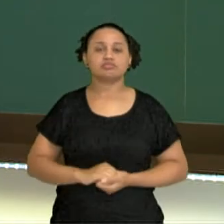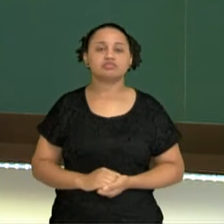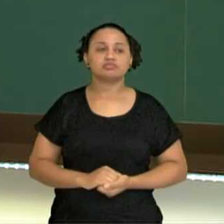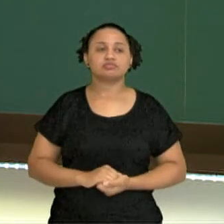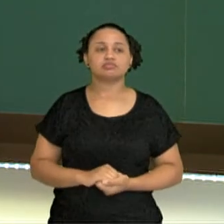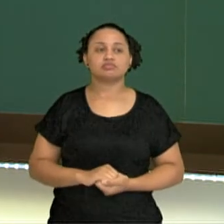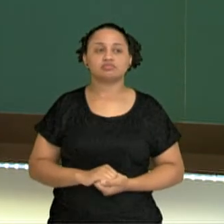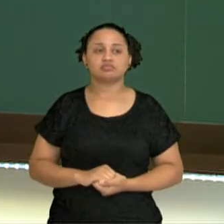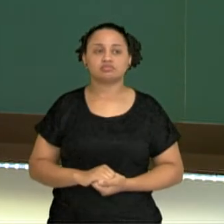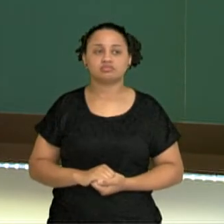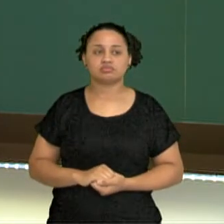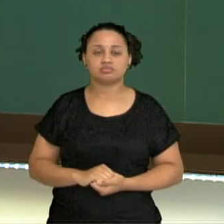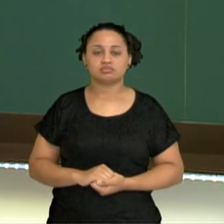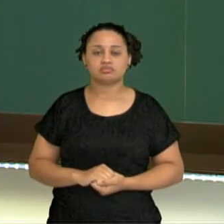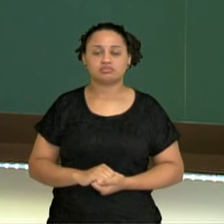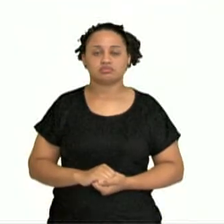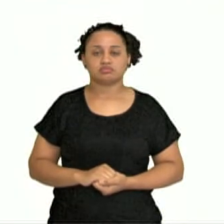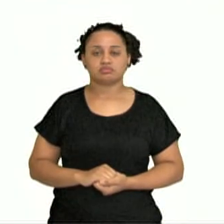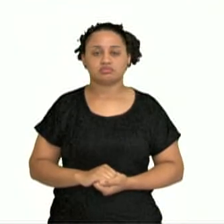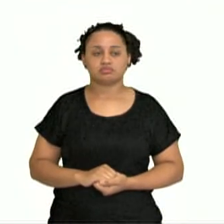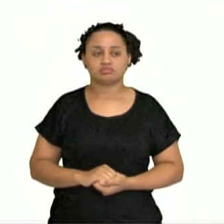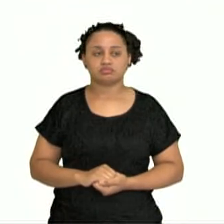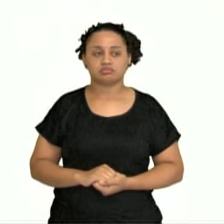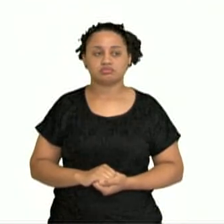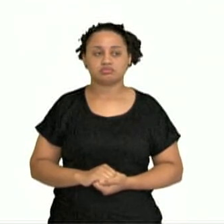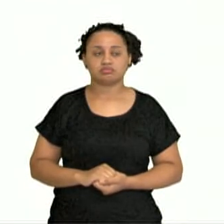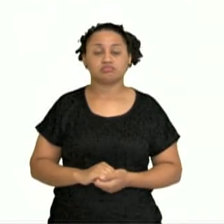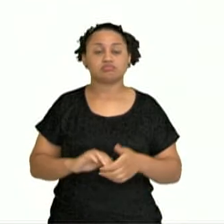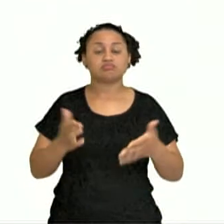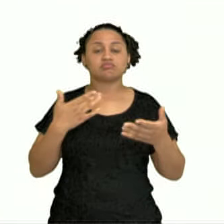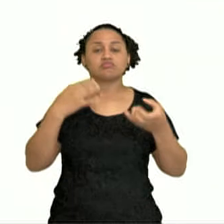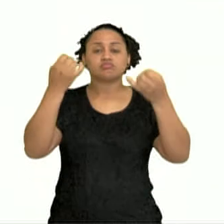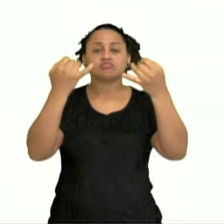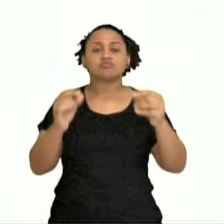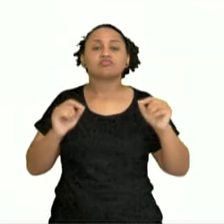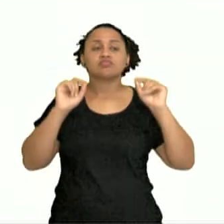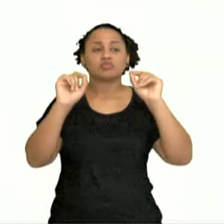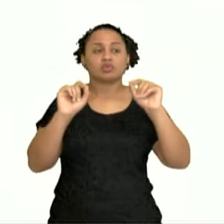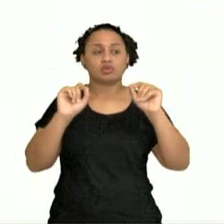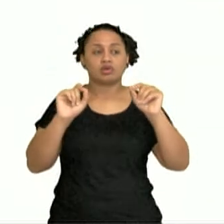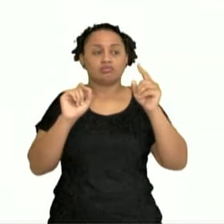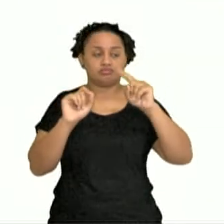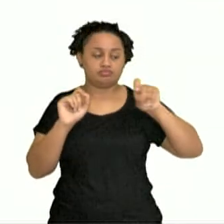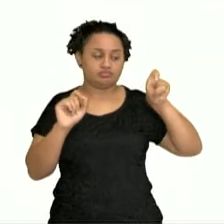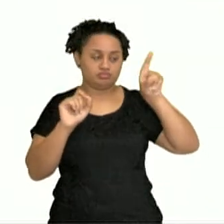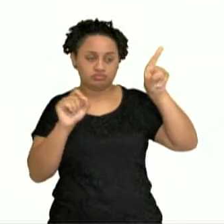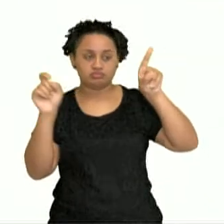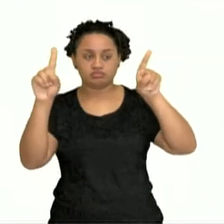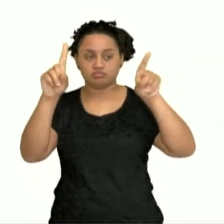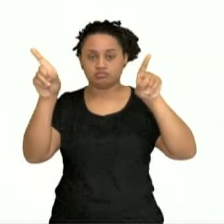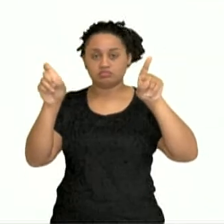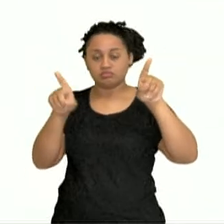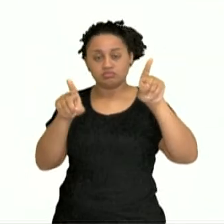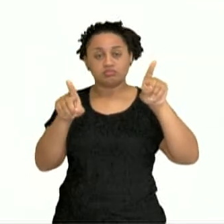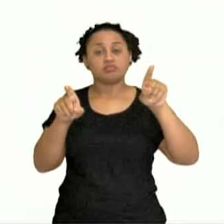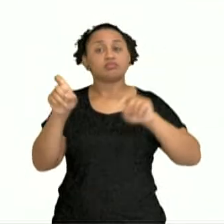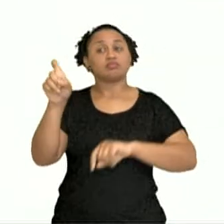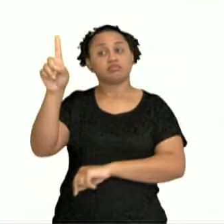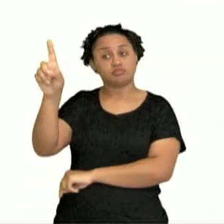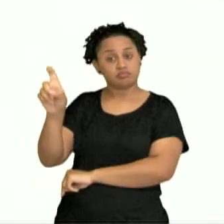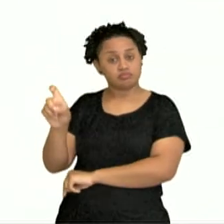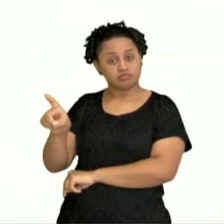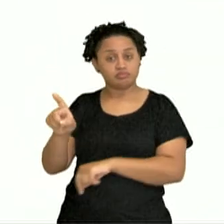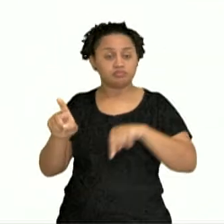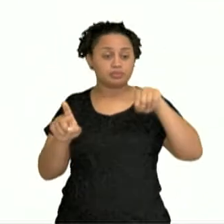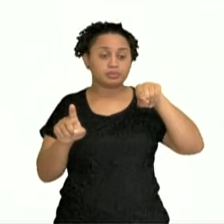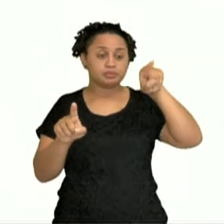E como hacemos perguntas em espanhol? Então, acabei de dizer para vocês que os pontos são invertido e normal, começo e